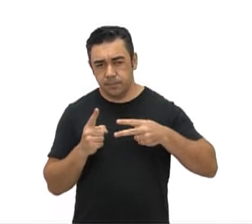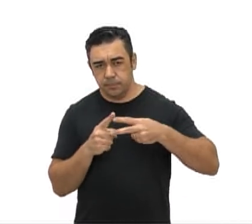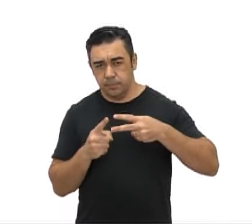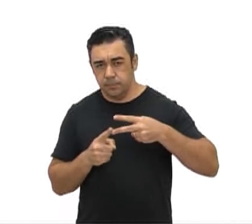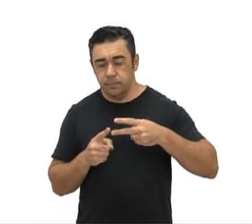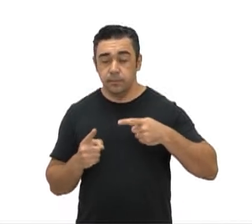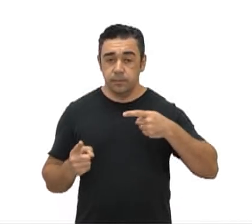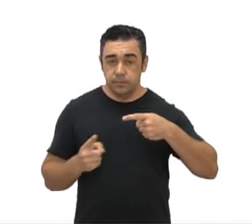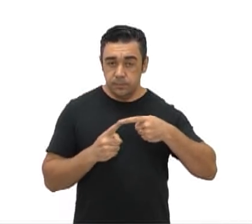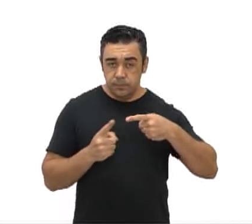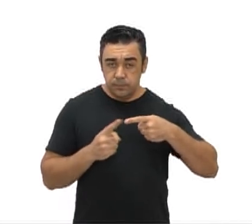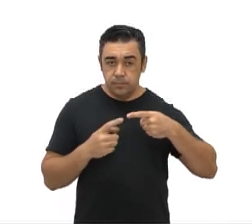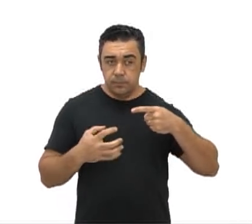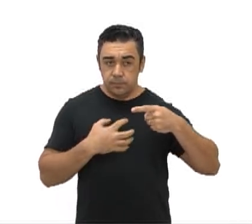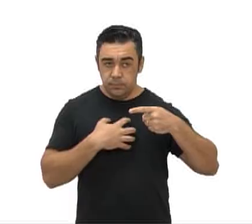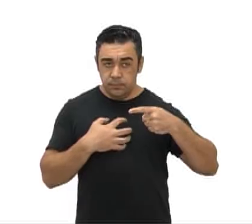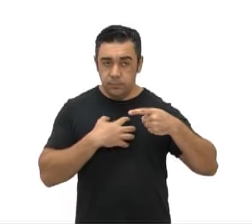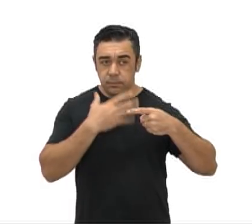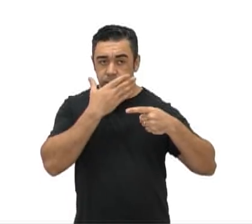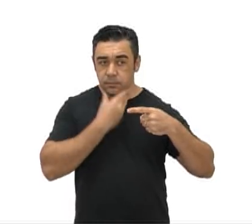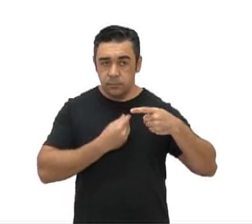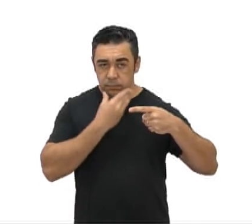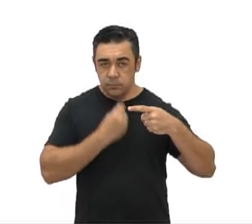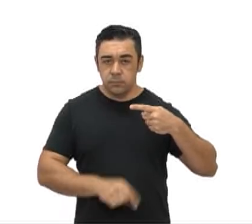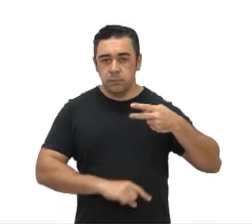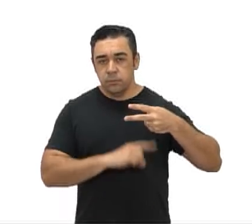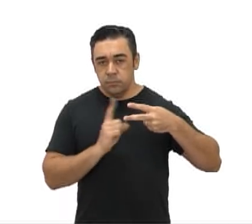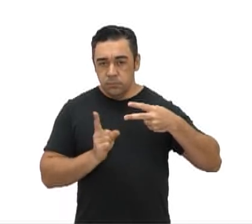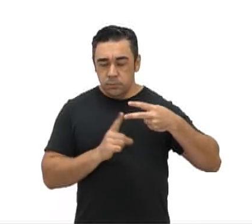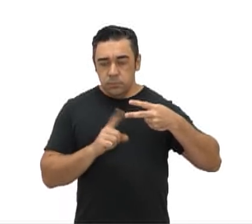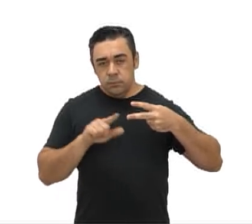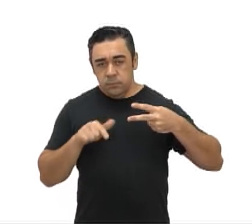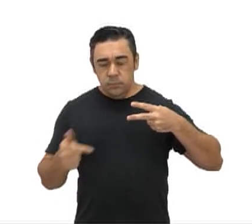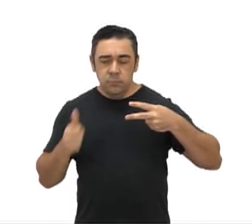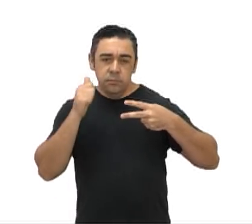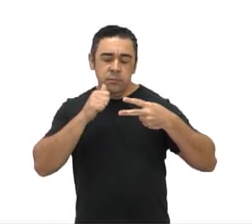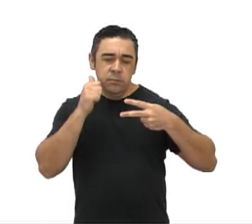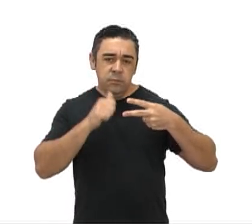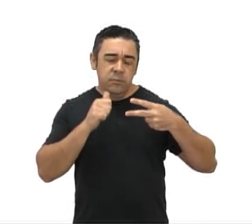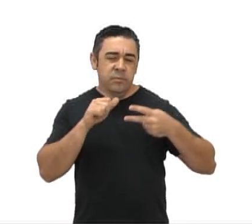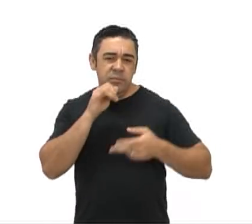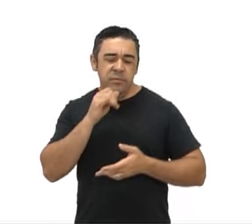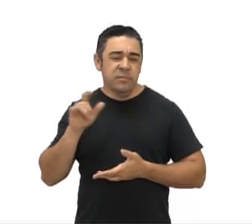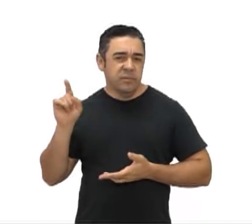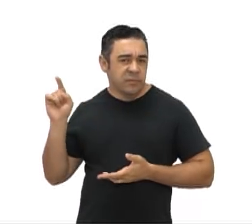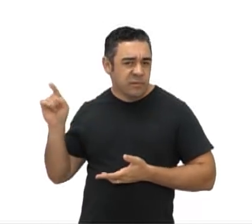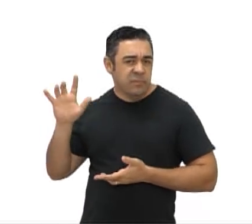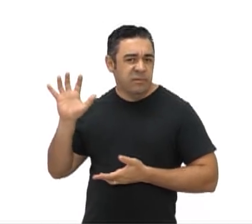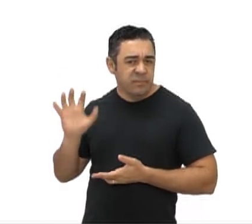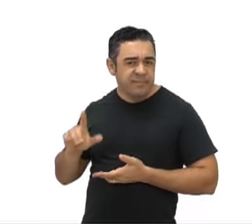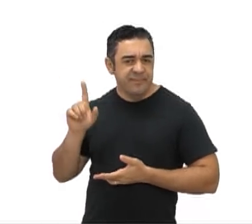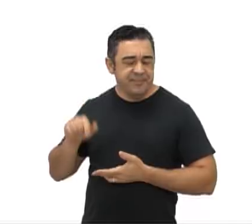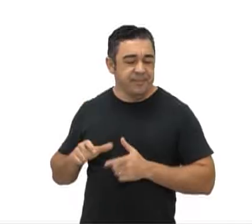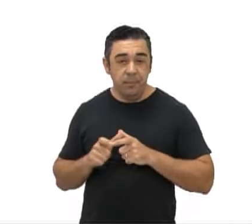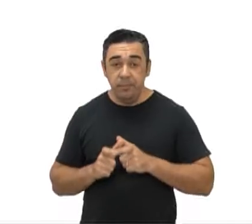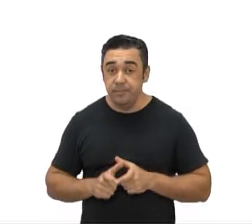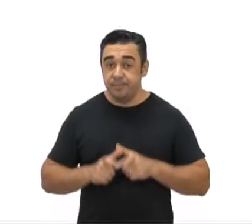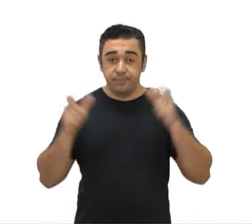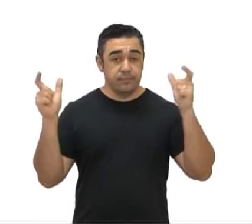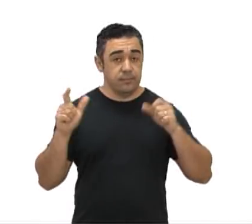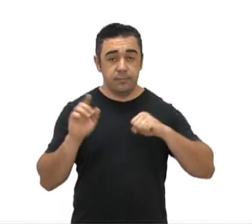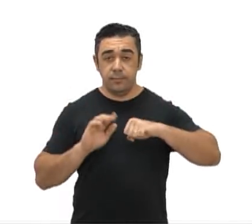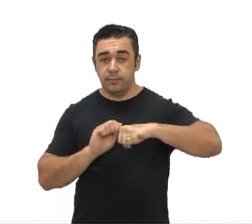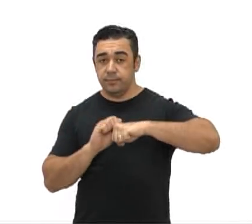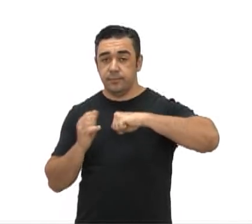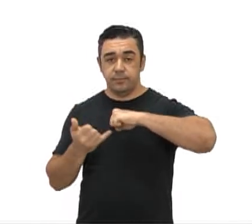formas. Uma forma para o gênero masculino e outra para o gênero feminino. Essa é a condição da maioria dos